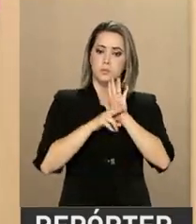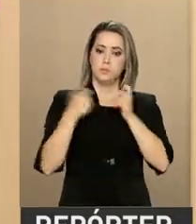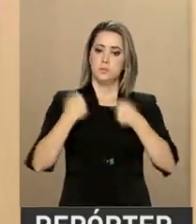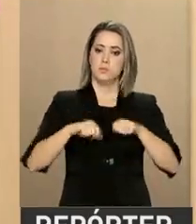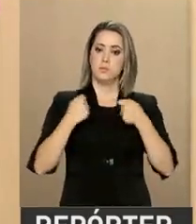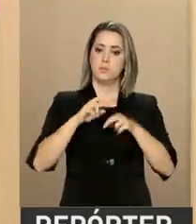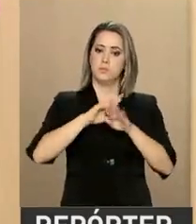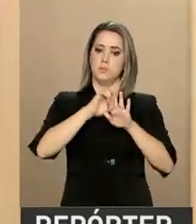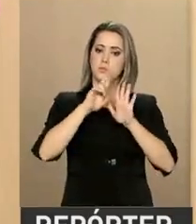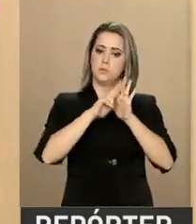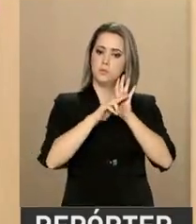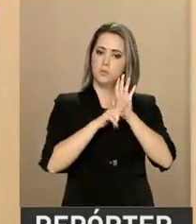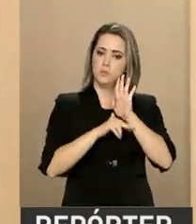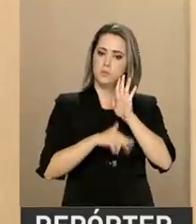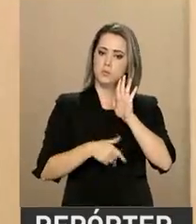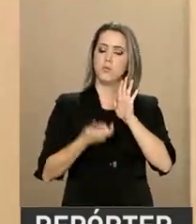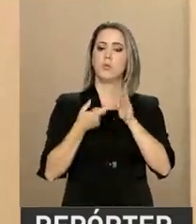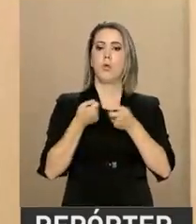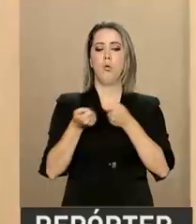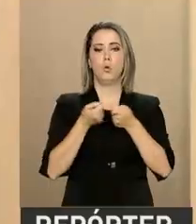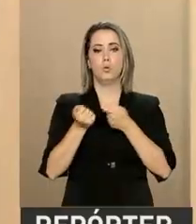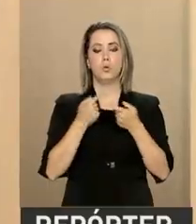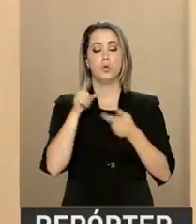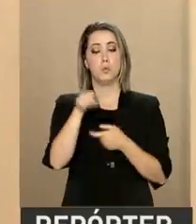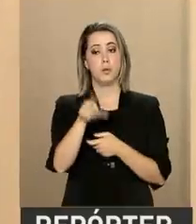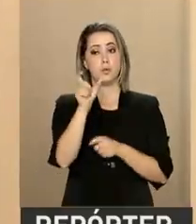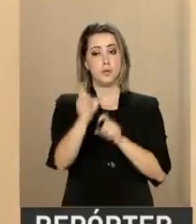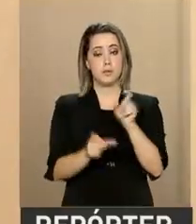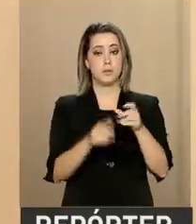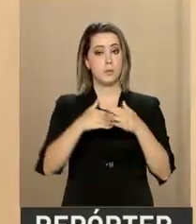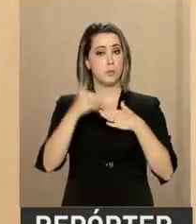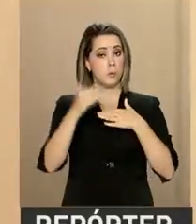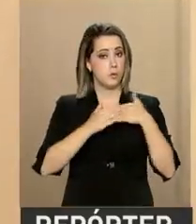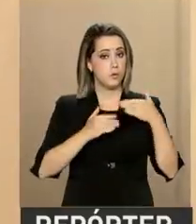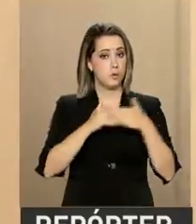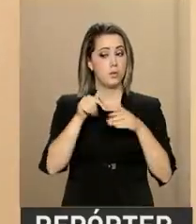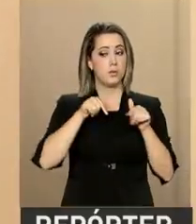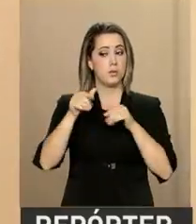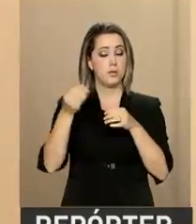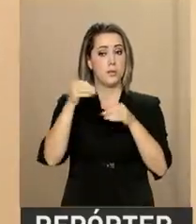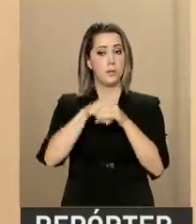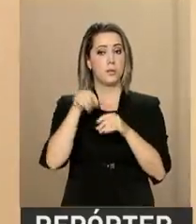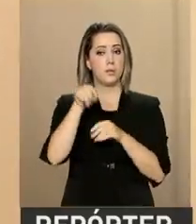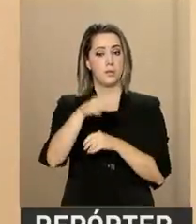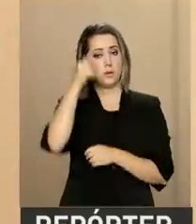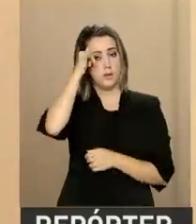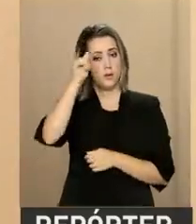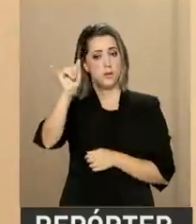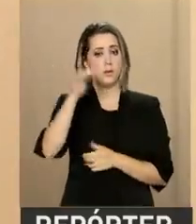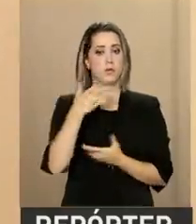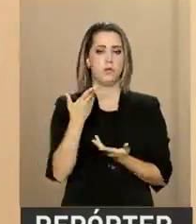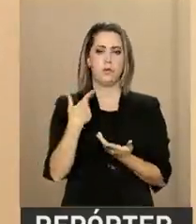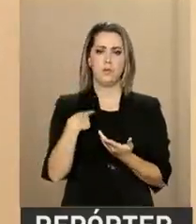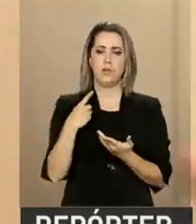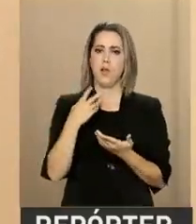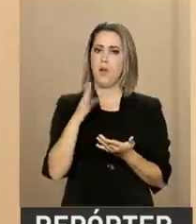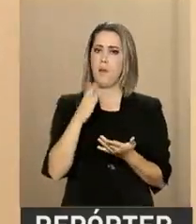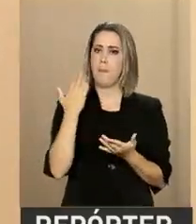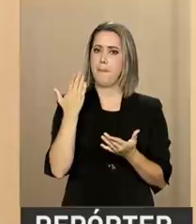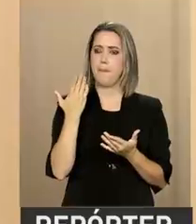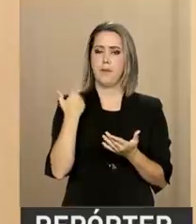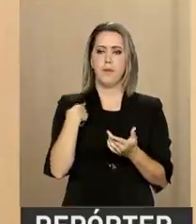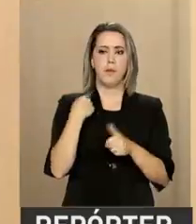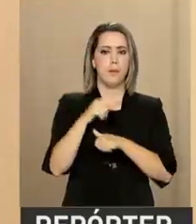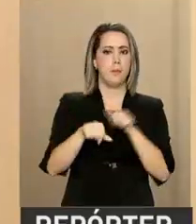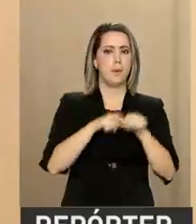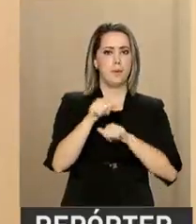exige uma série de controles para que esses profissionais que trabalham no centro, para evitar tanto o processo de